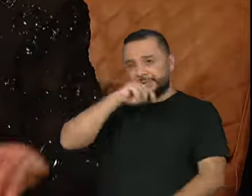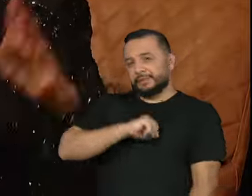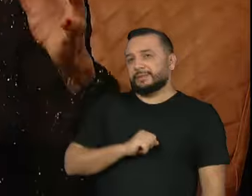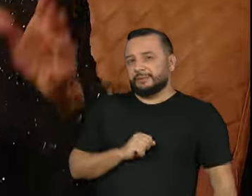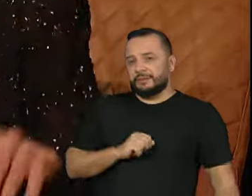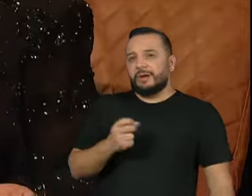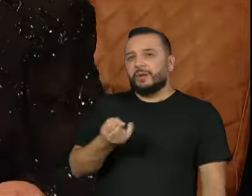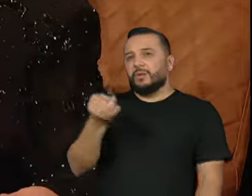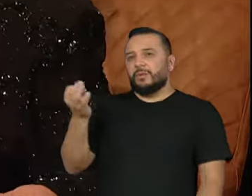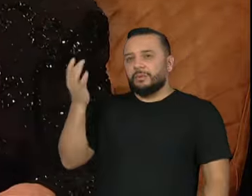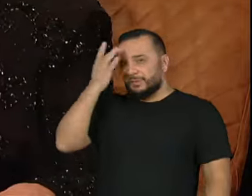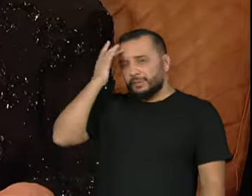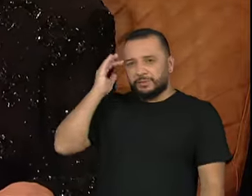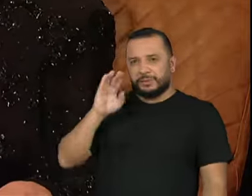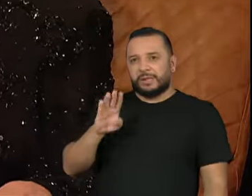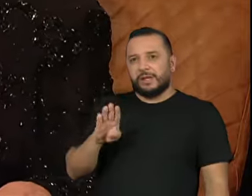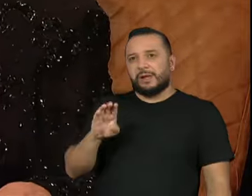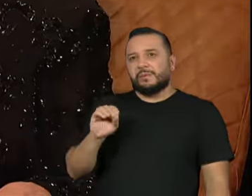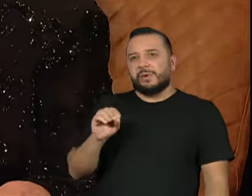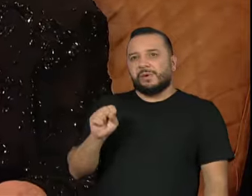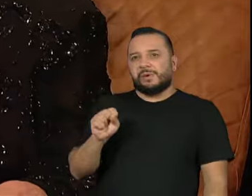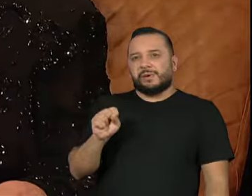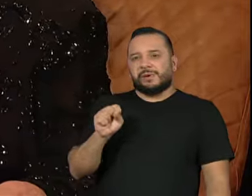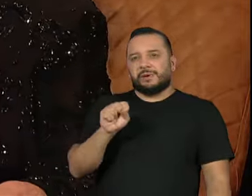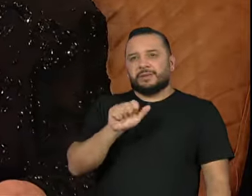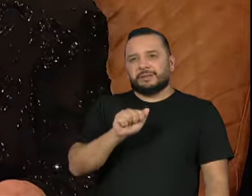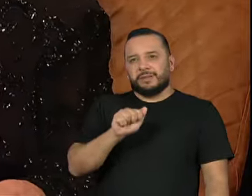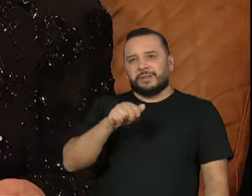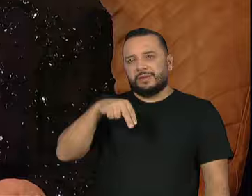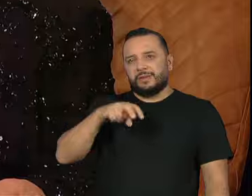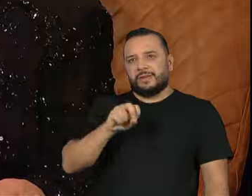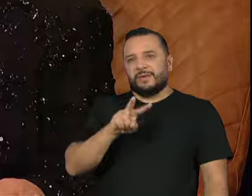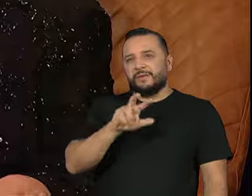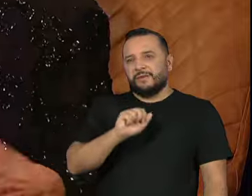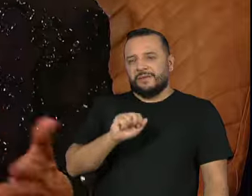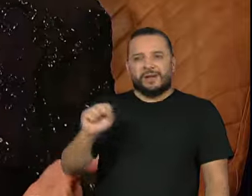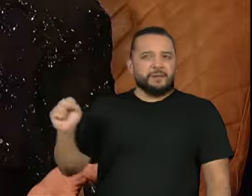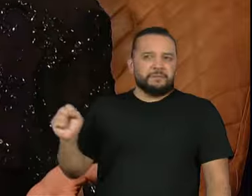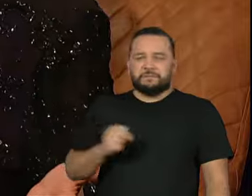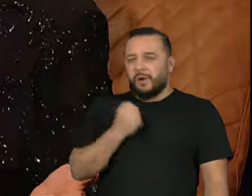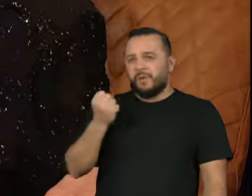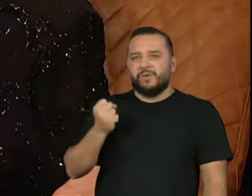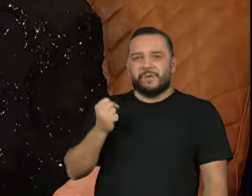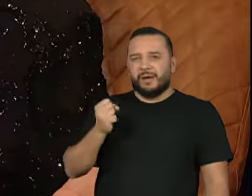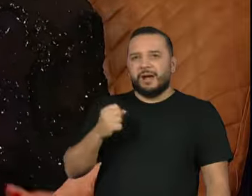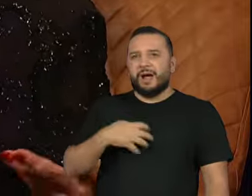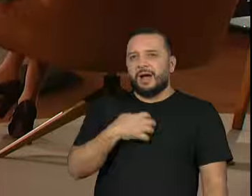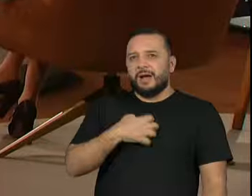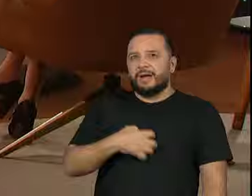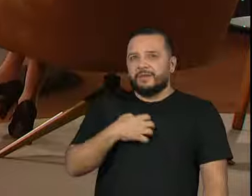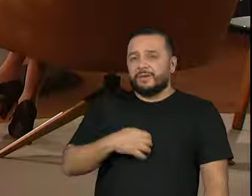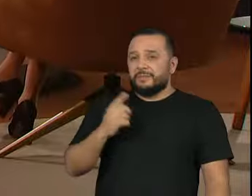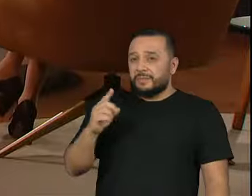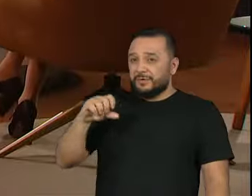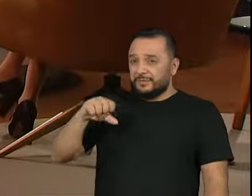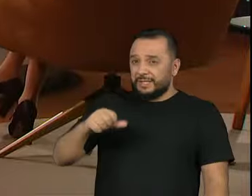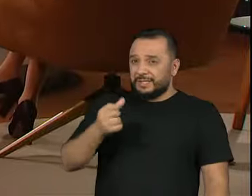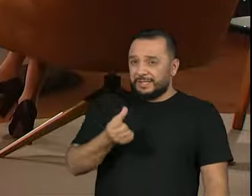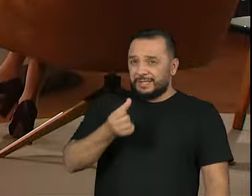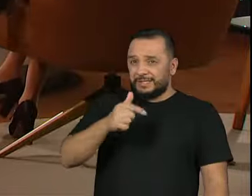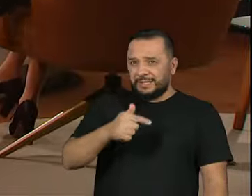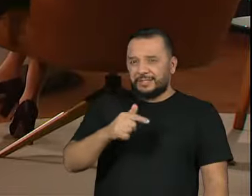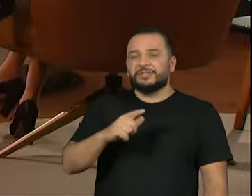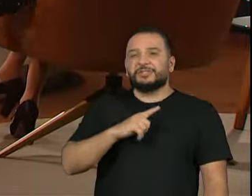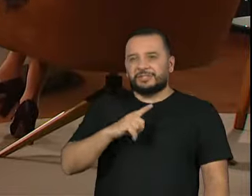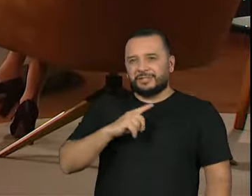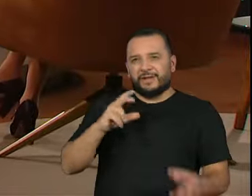Algumas pessoas, né, da Bossa Nova ficaram com muita raiva, porque em 1967, né, a Bossa Nova ainda estava,